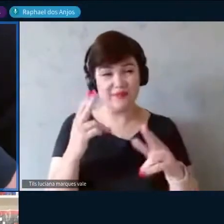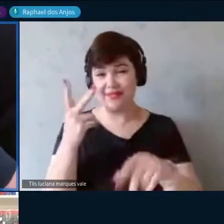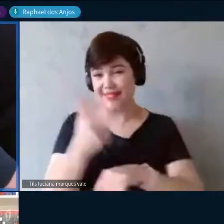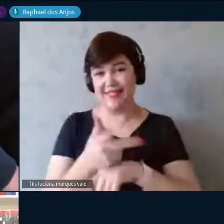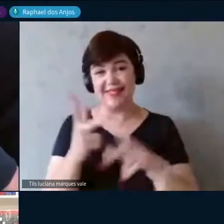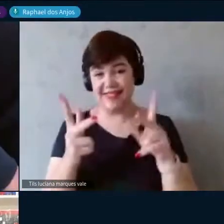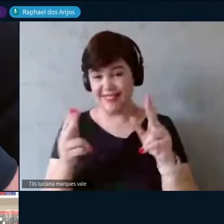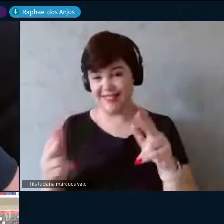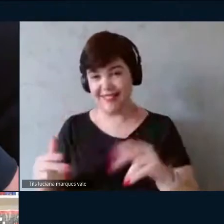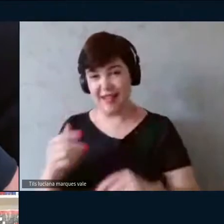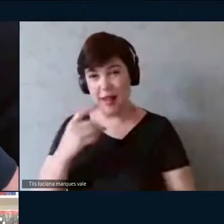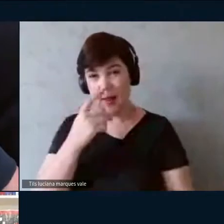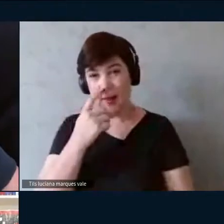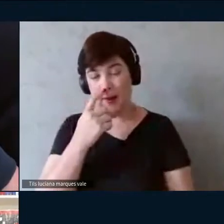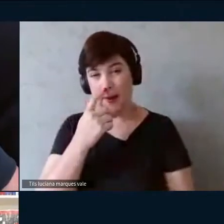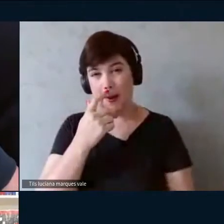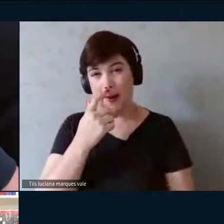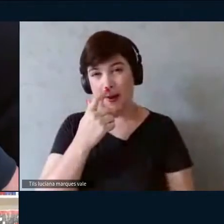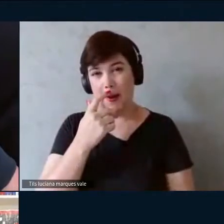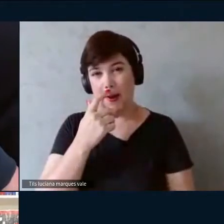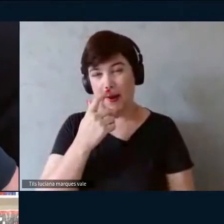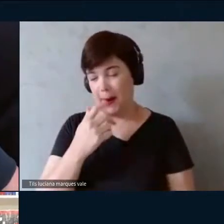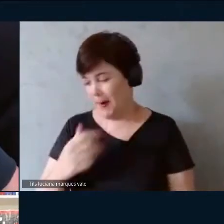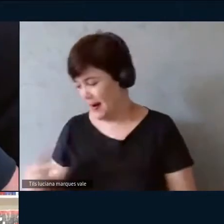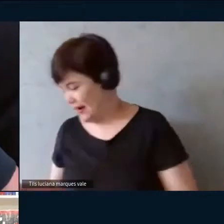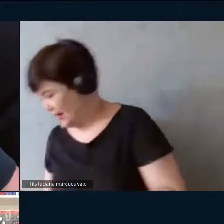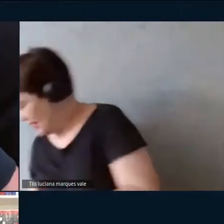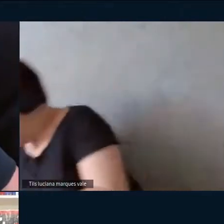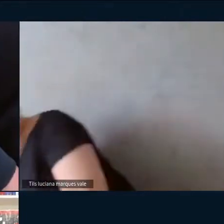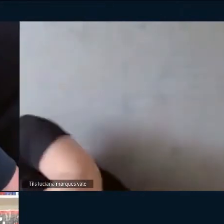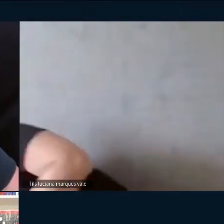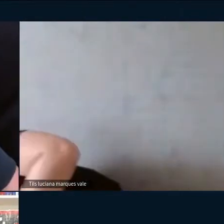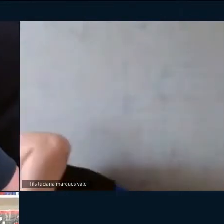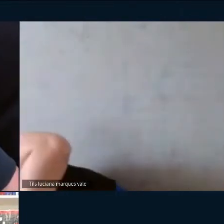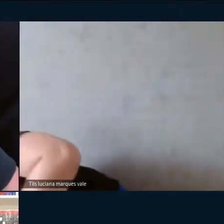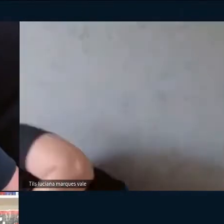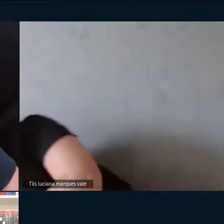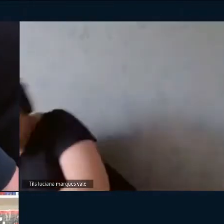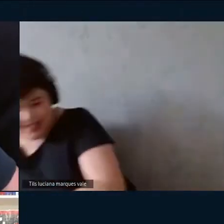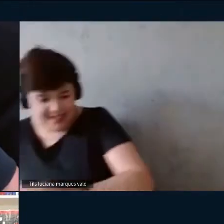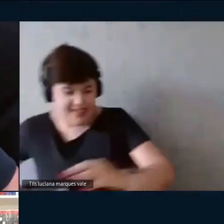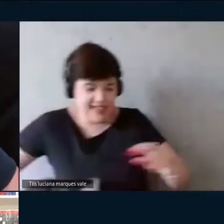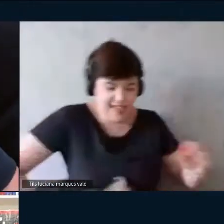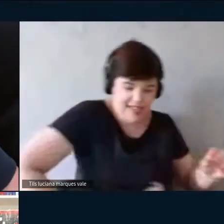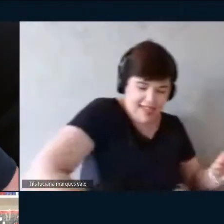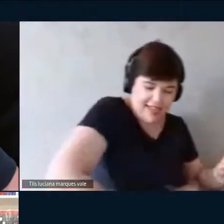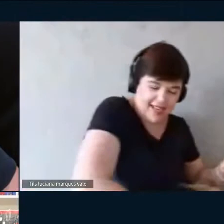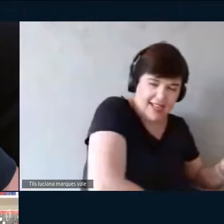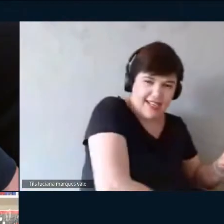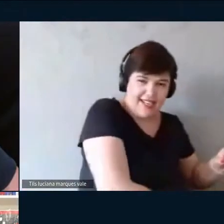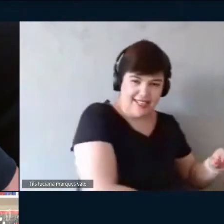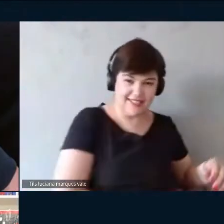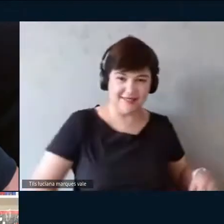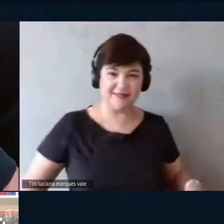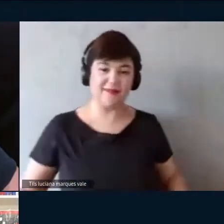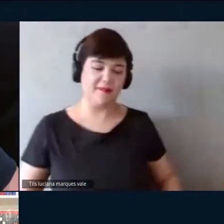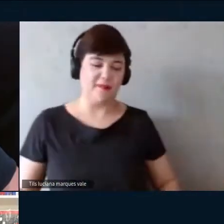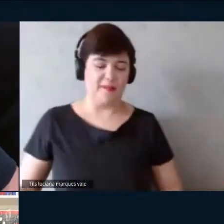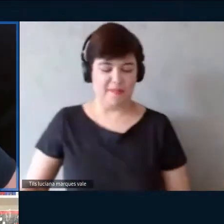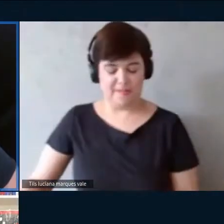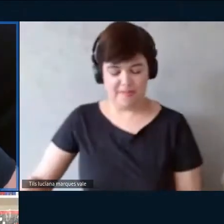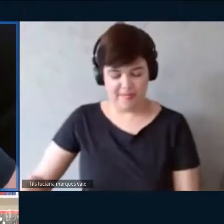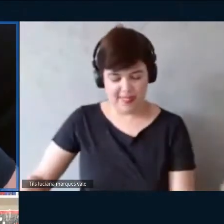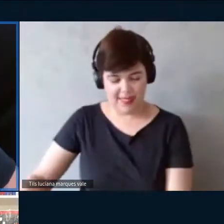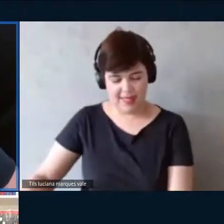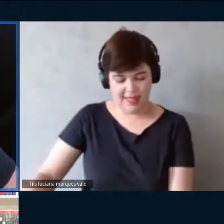tem competência. Não tem competência. Exatamente. Meu filho, eu com 10 cachorros, sabe que eu vou querer menino? Tá doido.